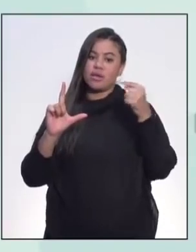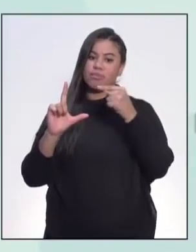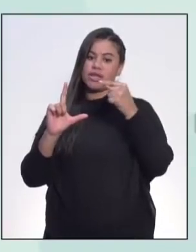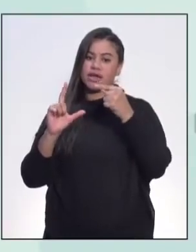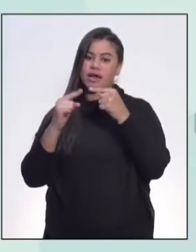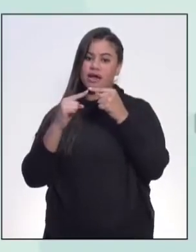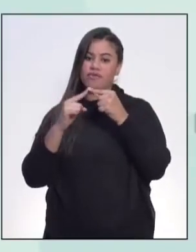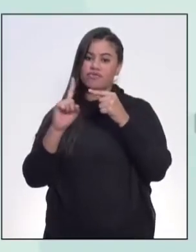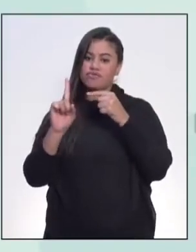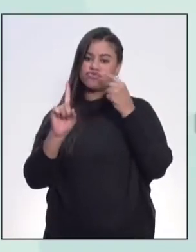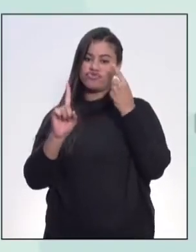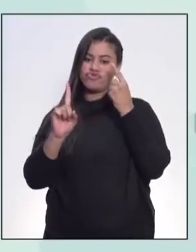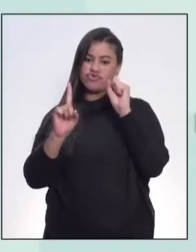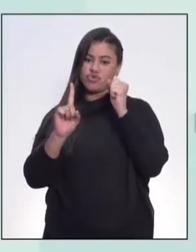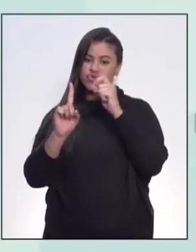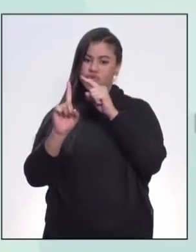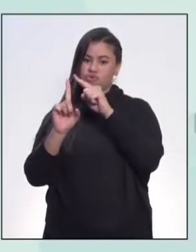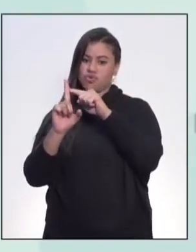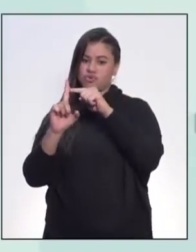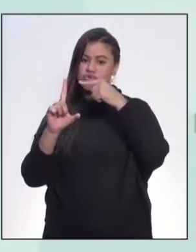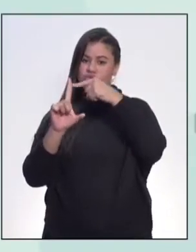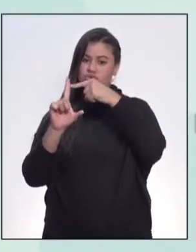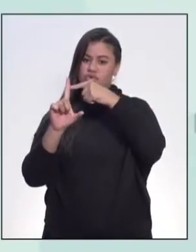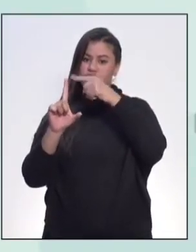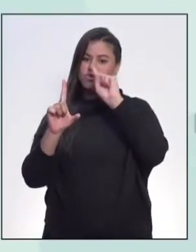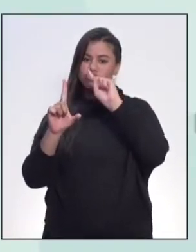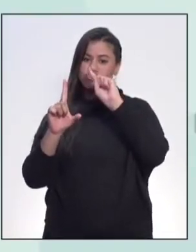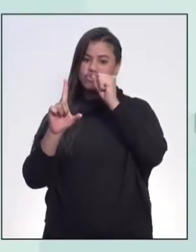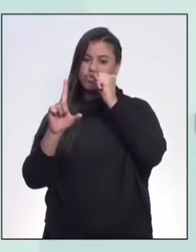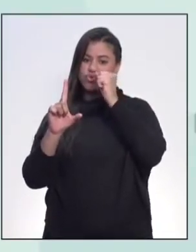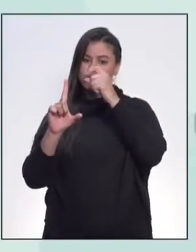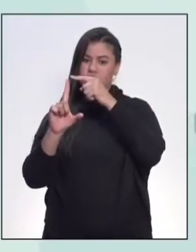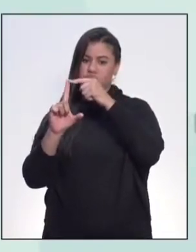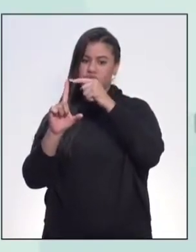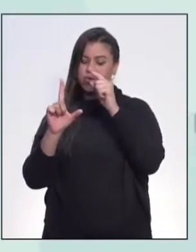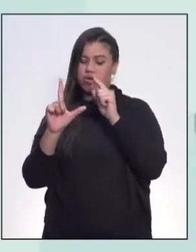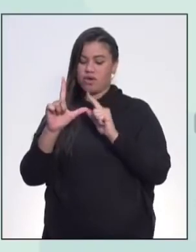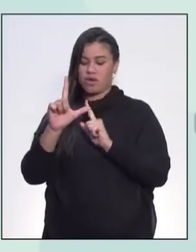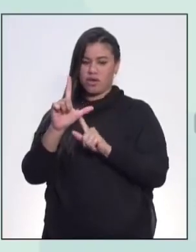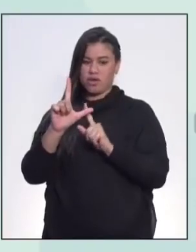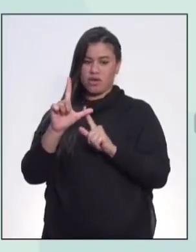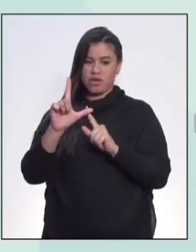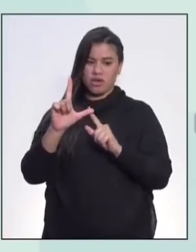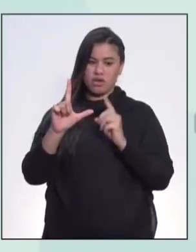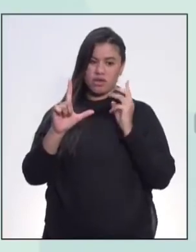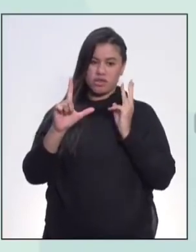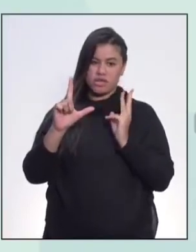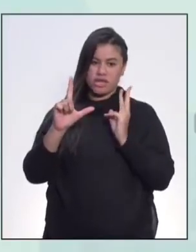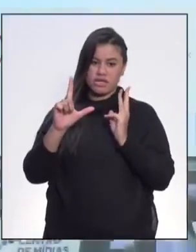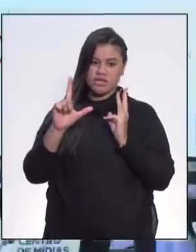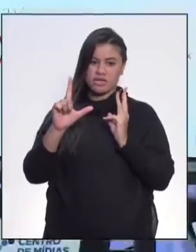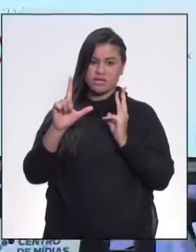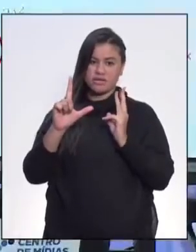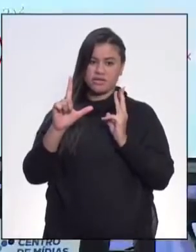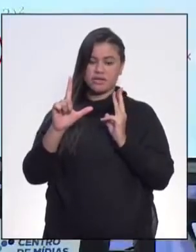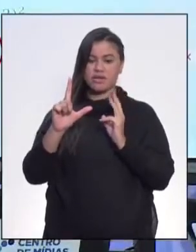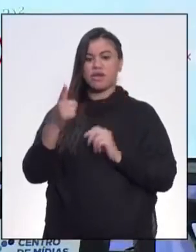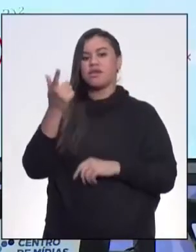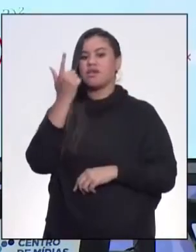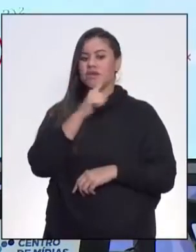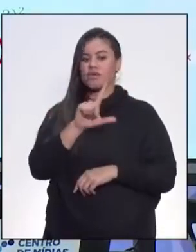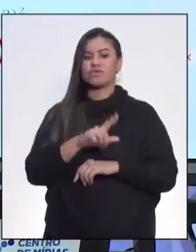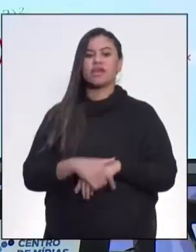o meu vértice, cruza no 18. Como tem 3 unidades, a gente imagina mais 3 unidades do lado de cá e a gente marca lá o